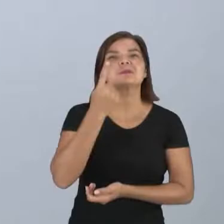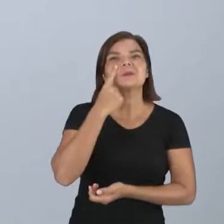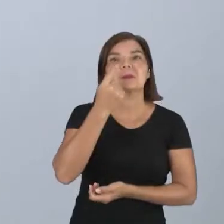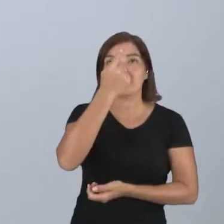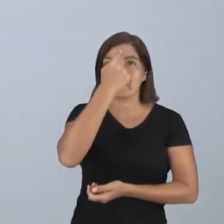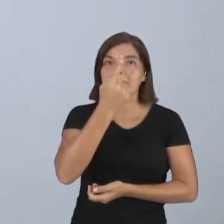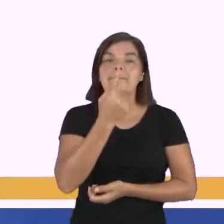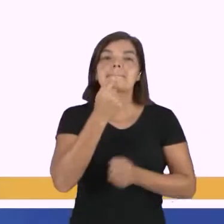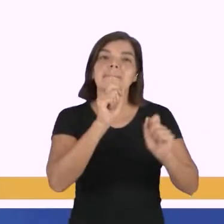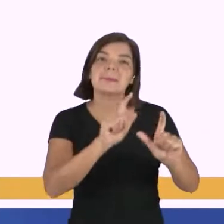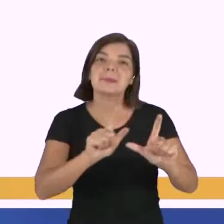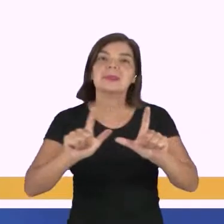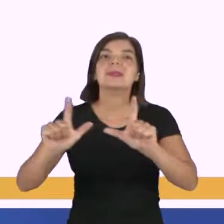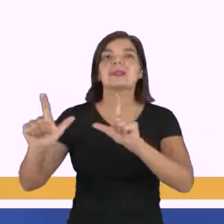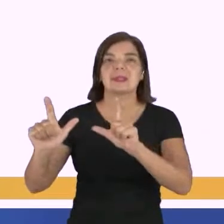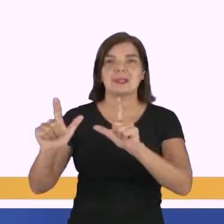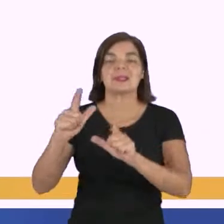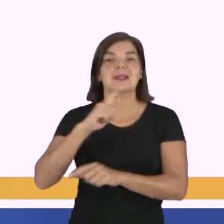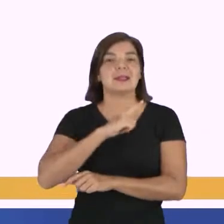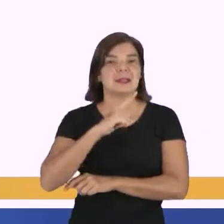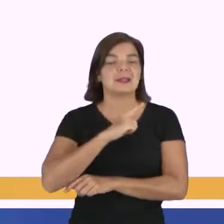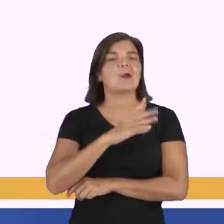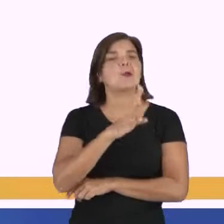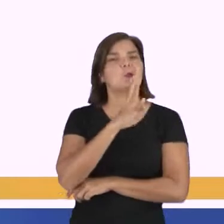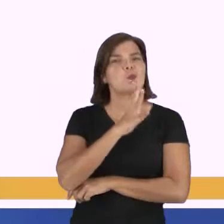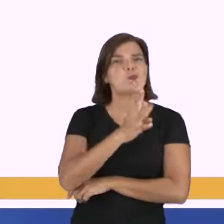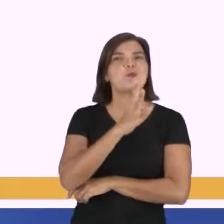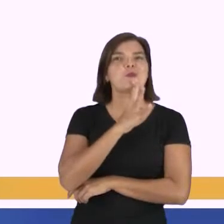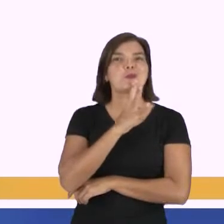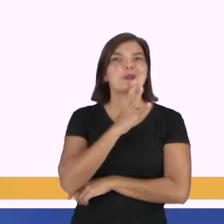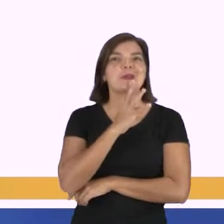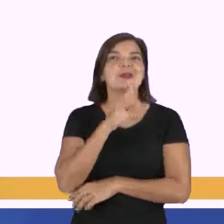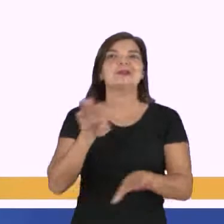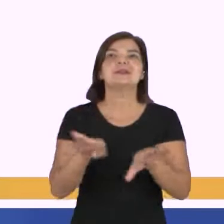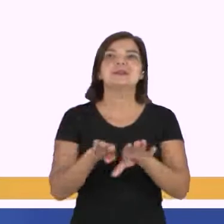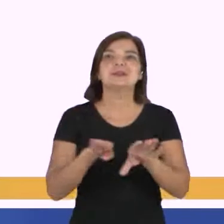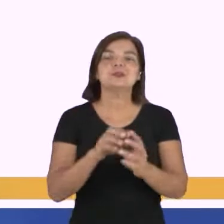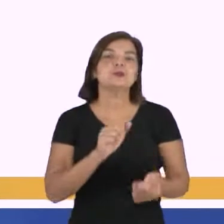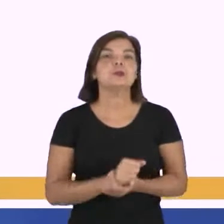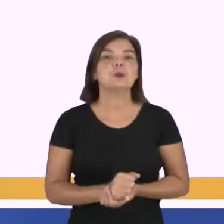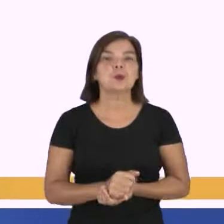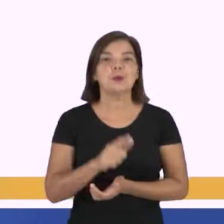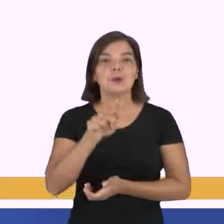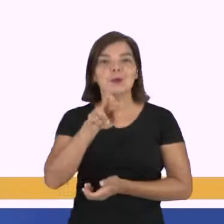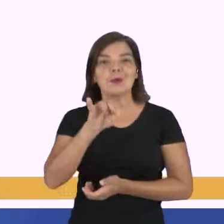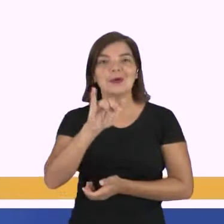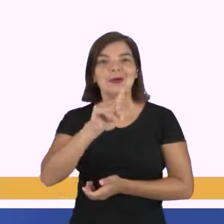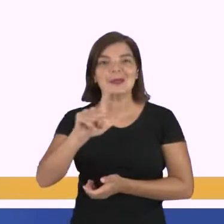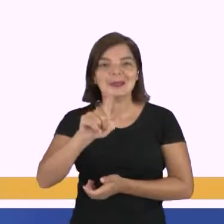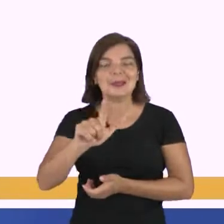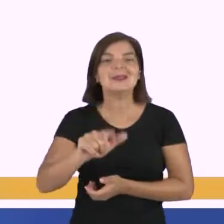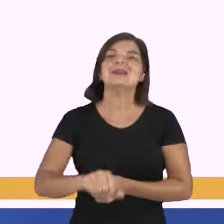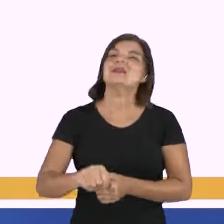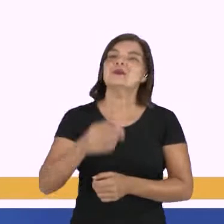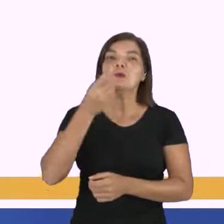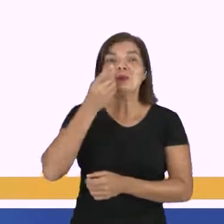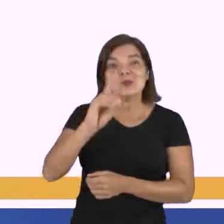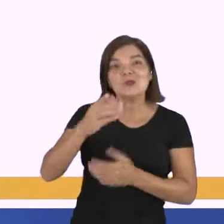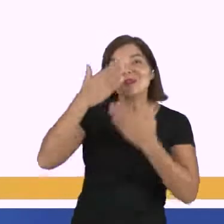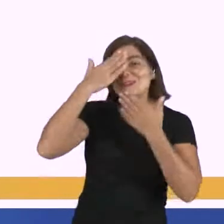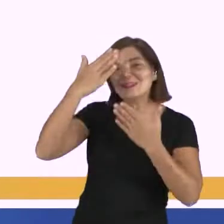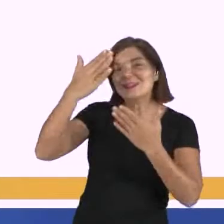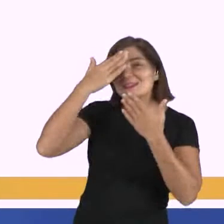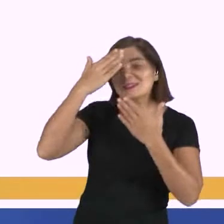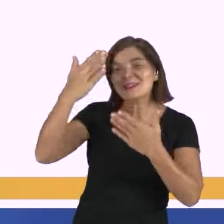pela imagem que o Thanksgiving ficou bem conhecido por aquele episódio do Chris, né, que eles fazem um dia de ações de graça, tem